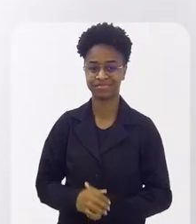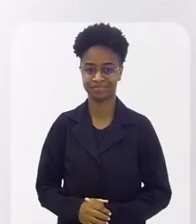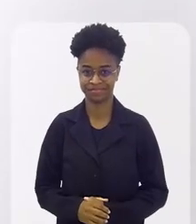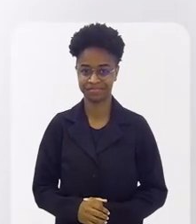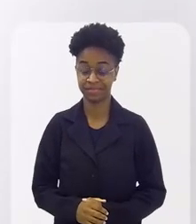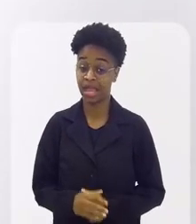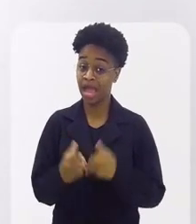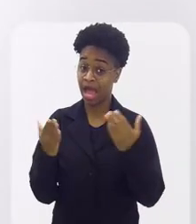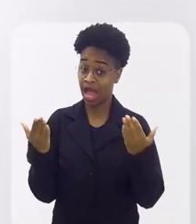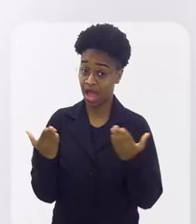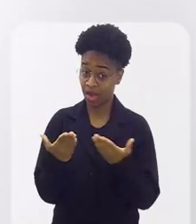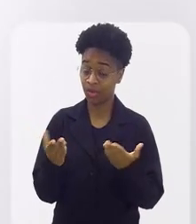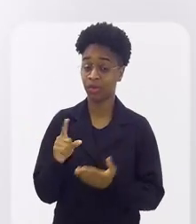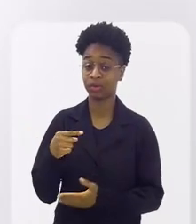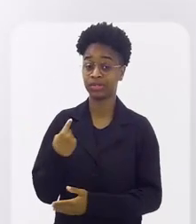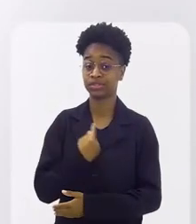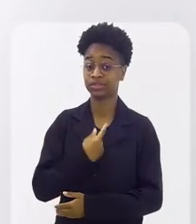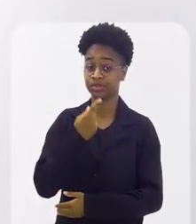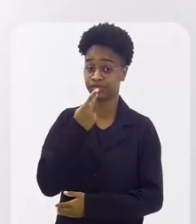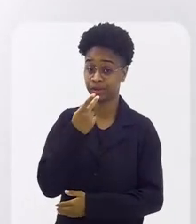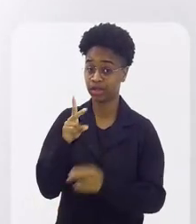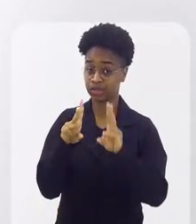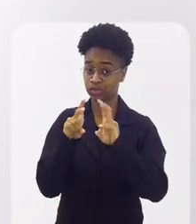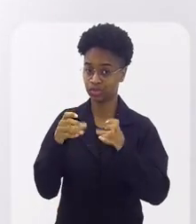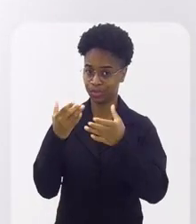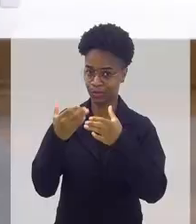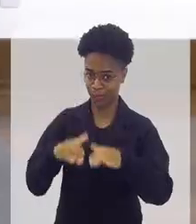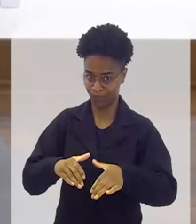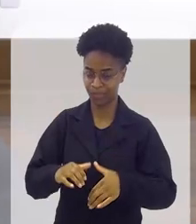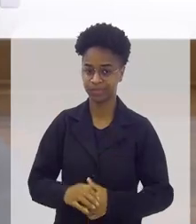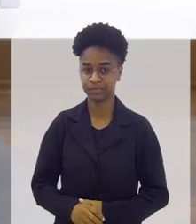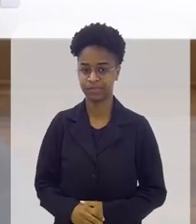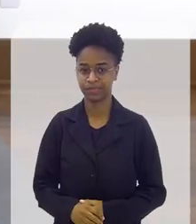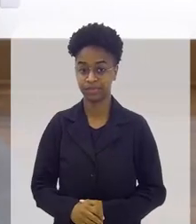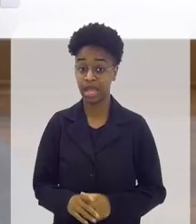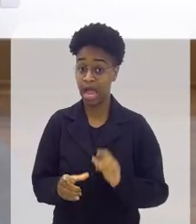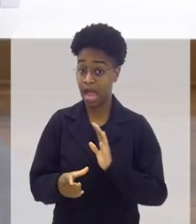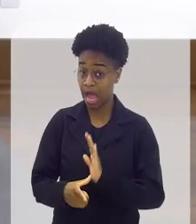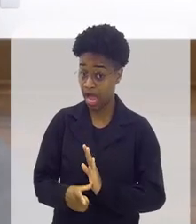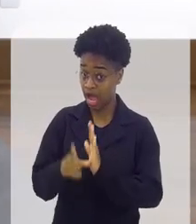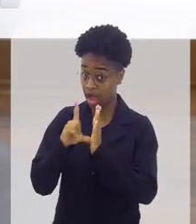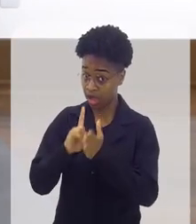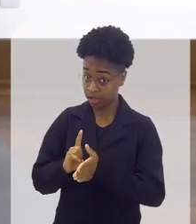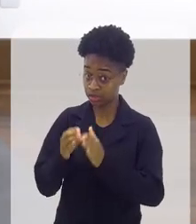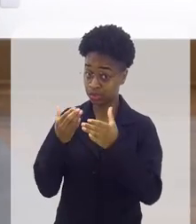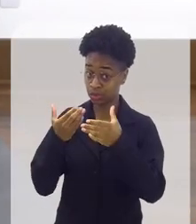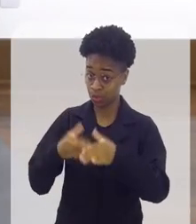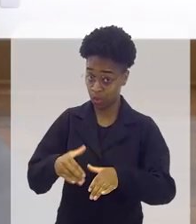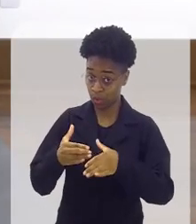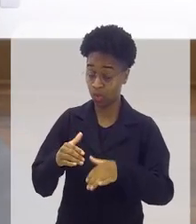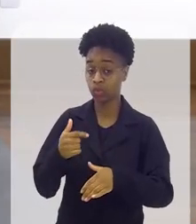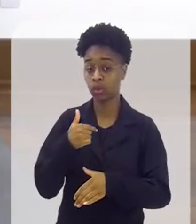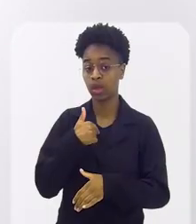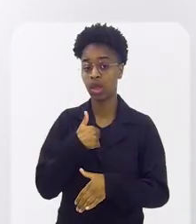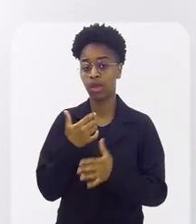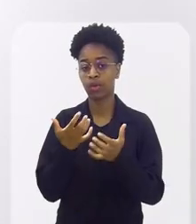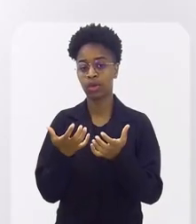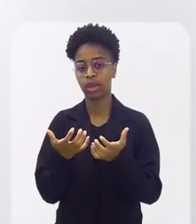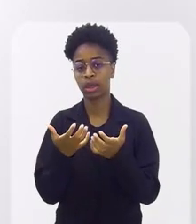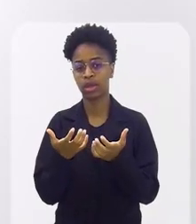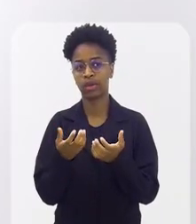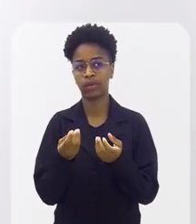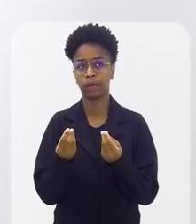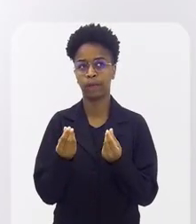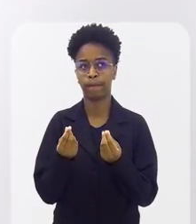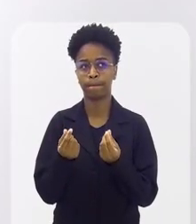Voltamos. Bem, agora nós vamos falar do concurso. Mas antes do concurso, eu queria